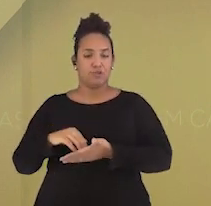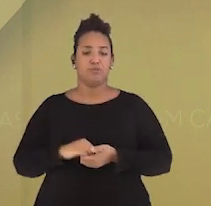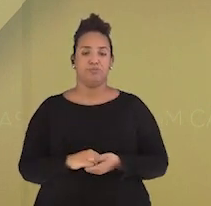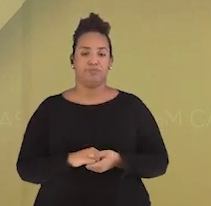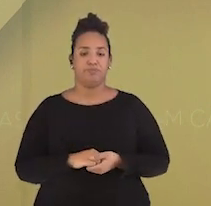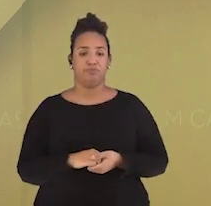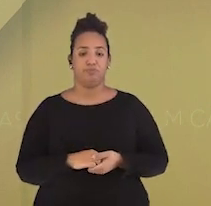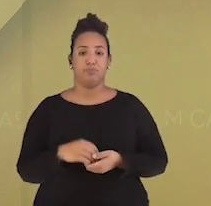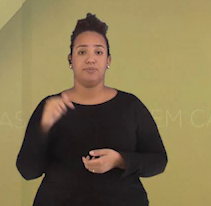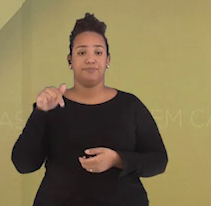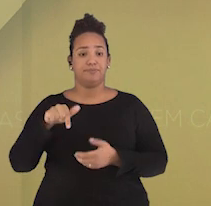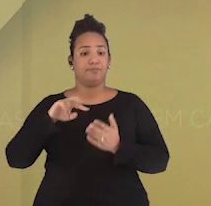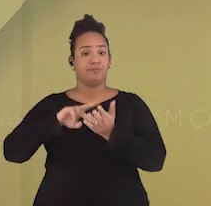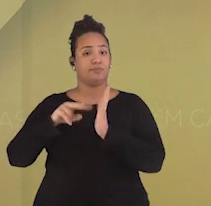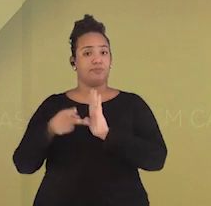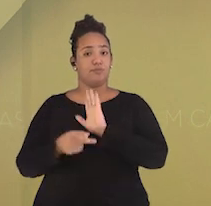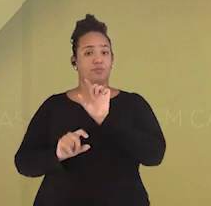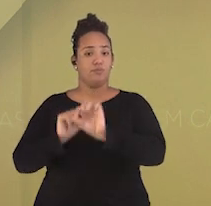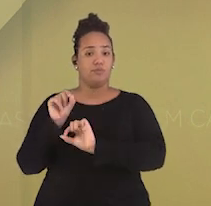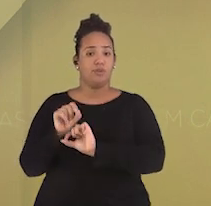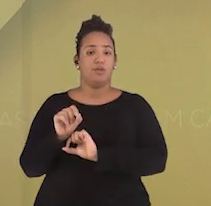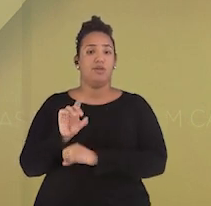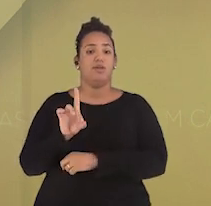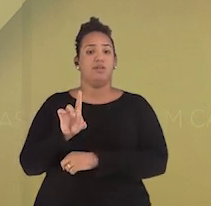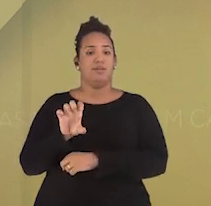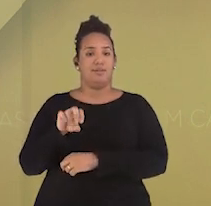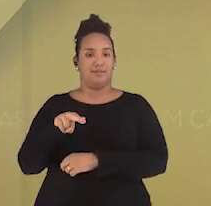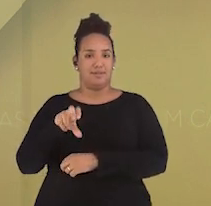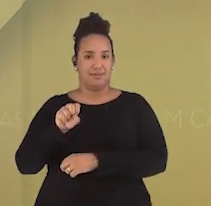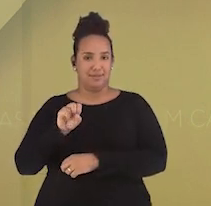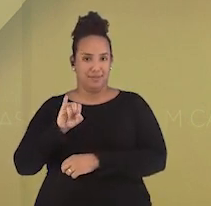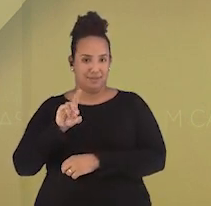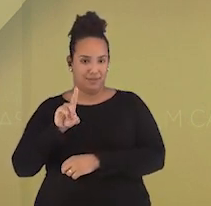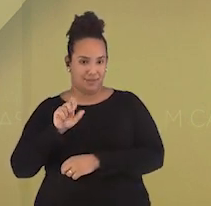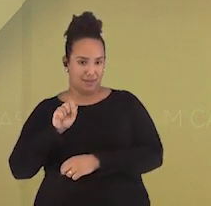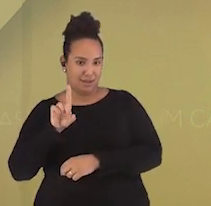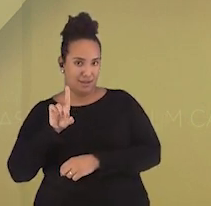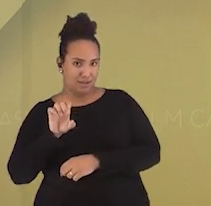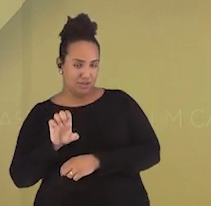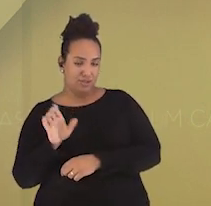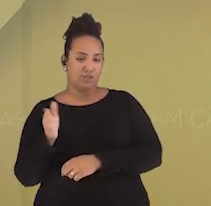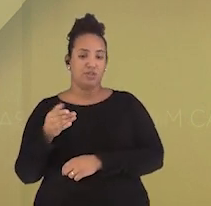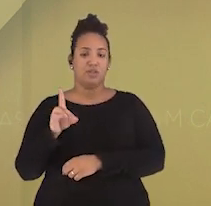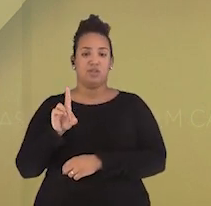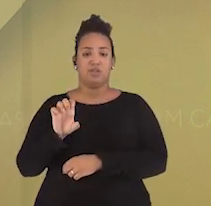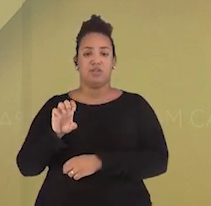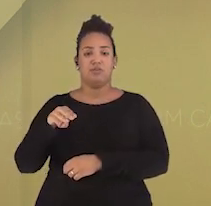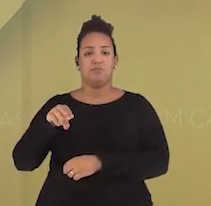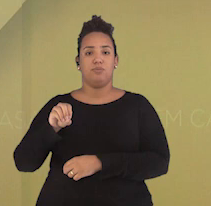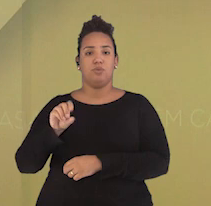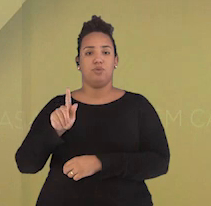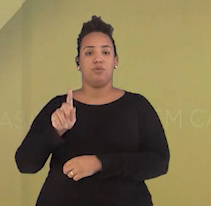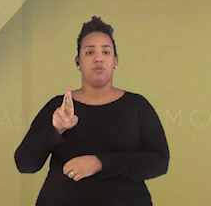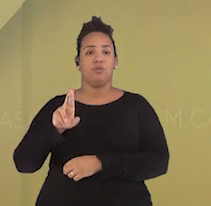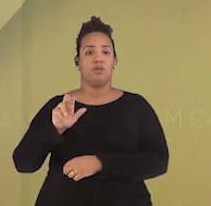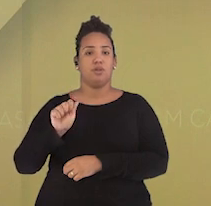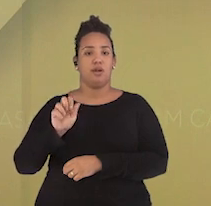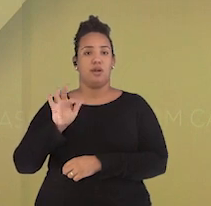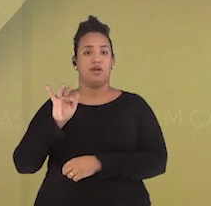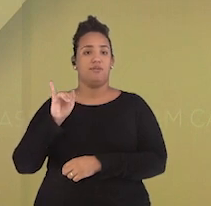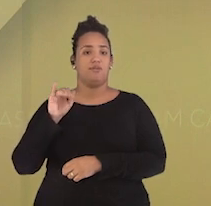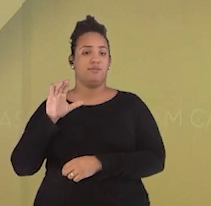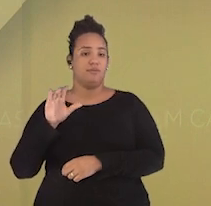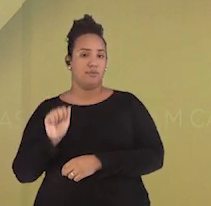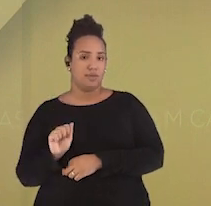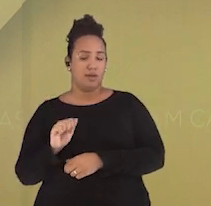mesmo que densidade demográfica. Por isso, vocês vão perceber que na explicação falaremos sobre habitantes